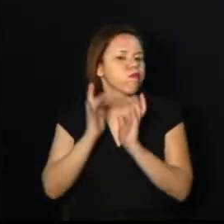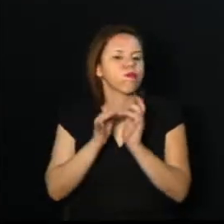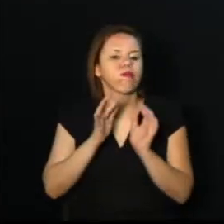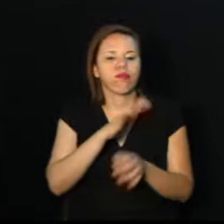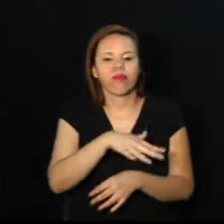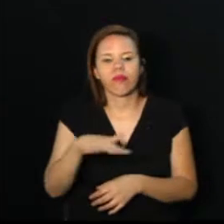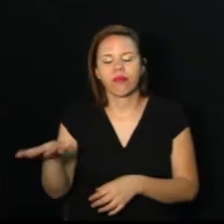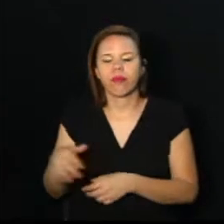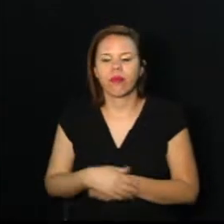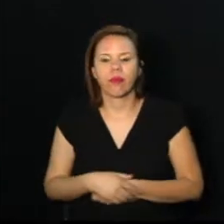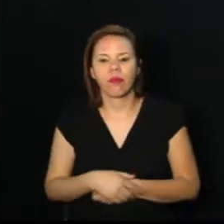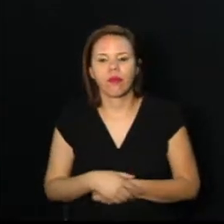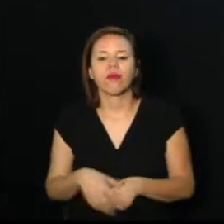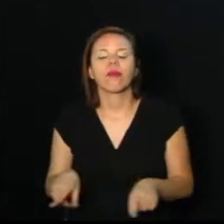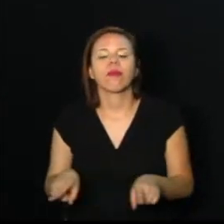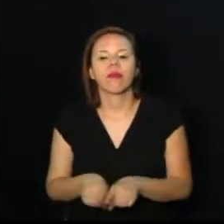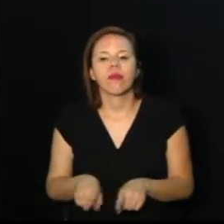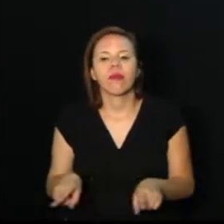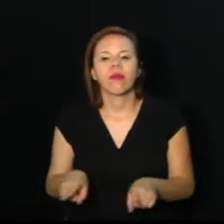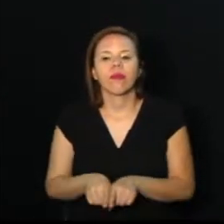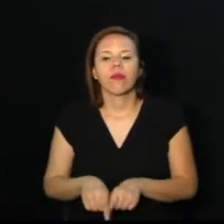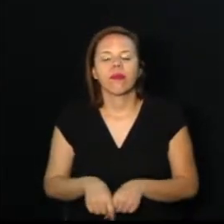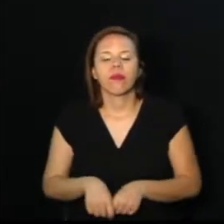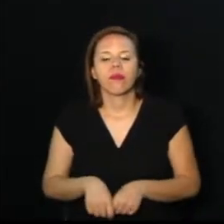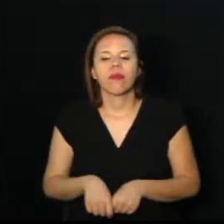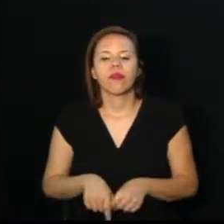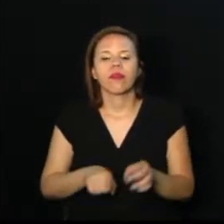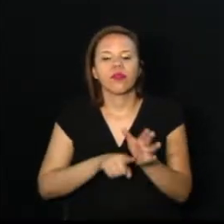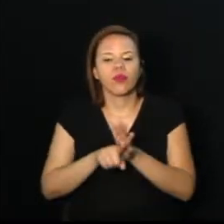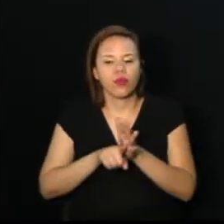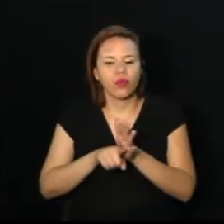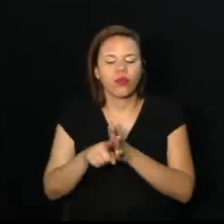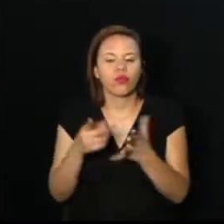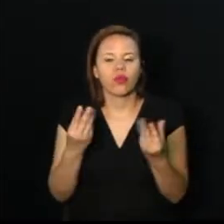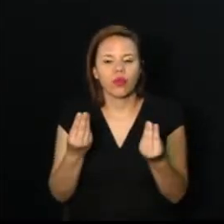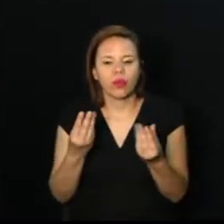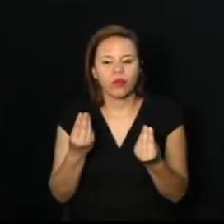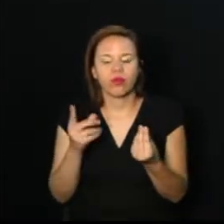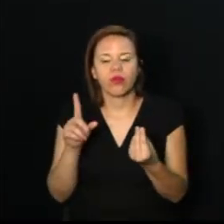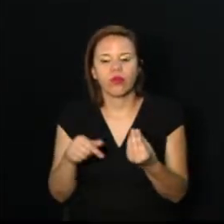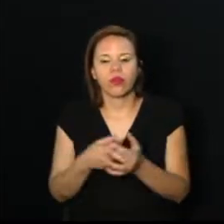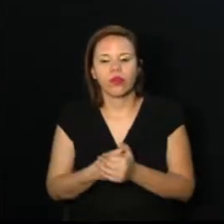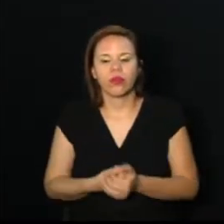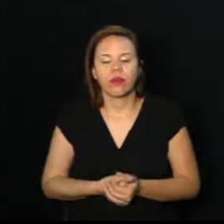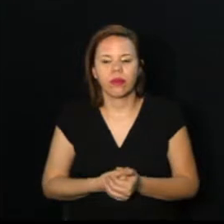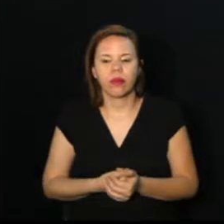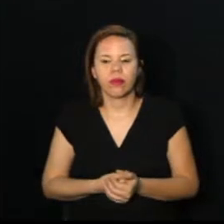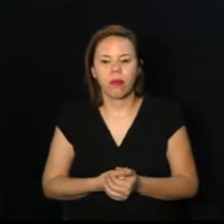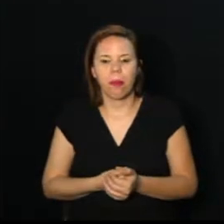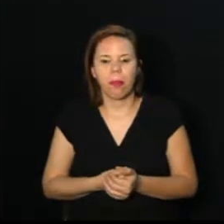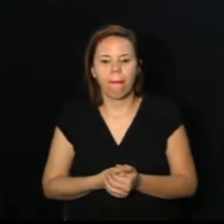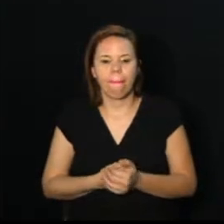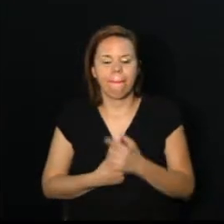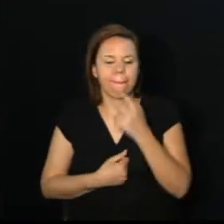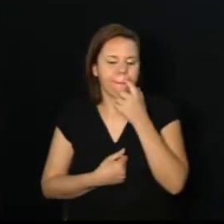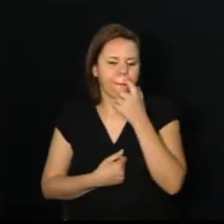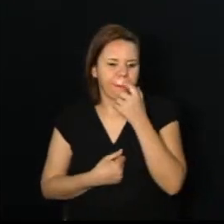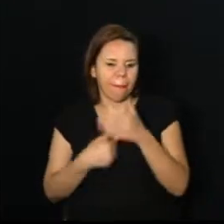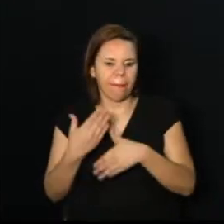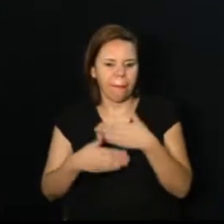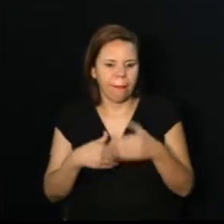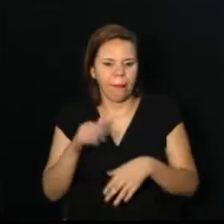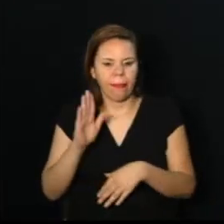Infantil, que também estuda muito isto, e cada